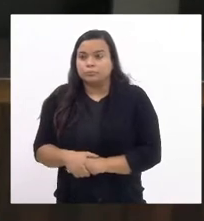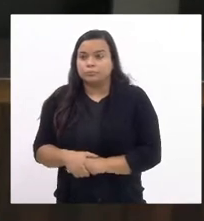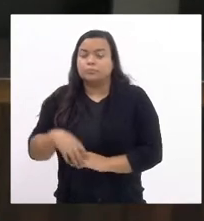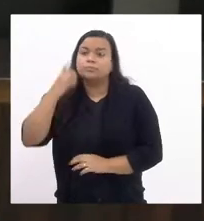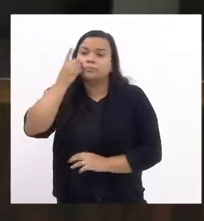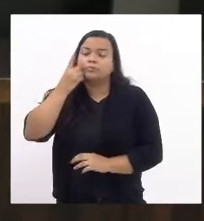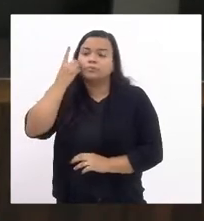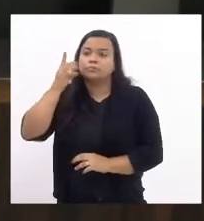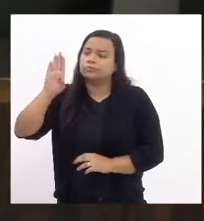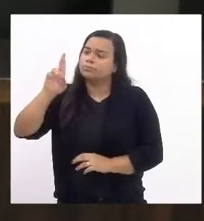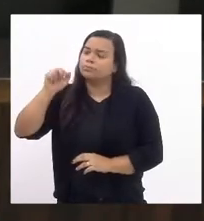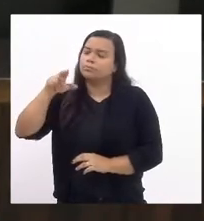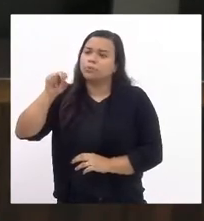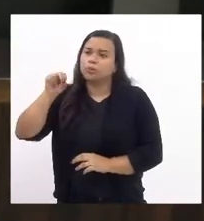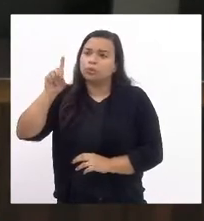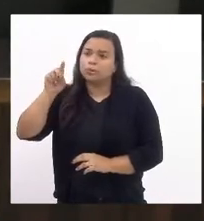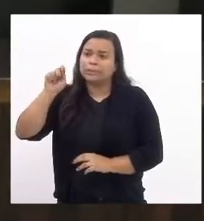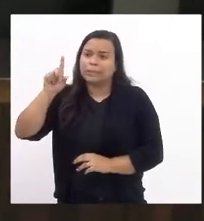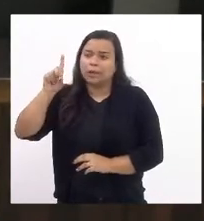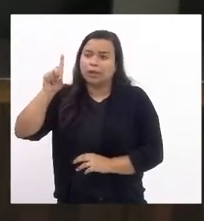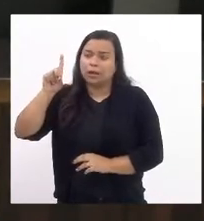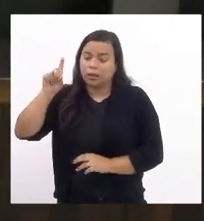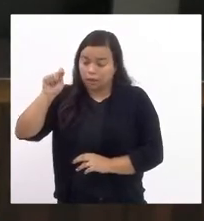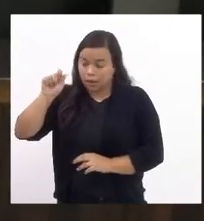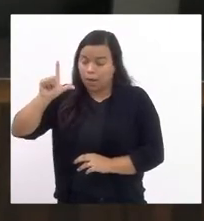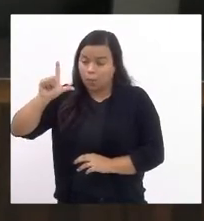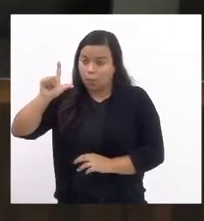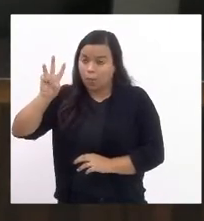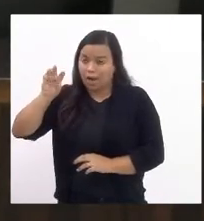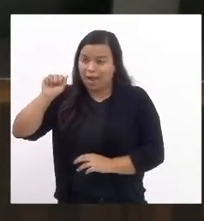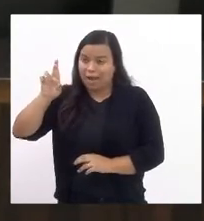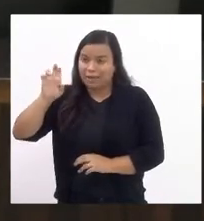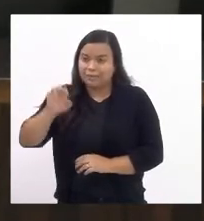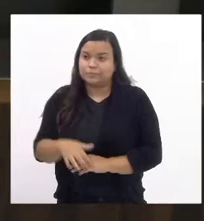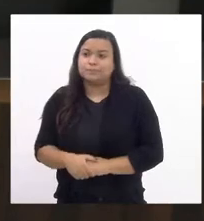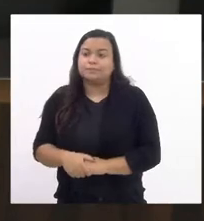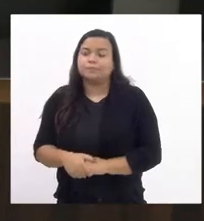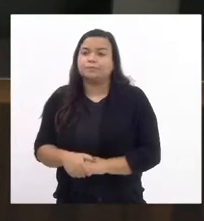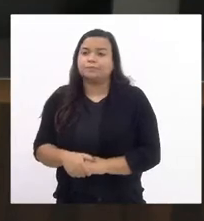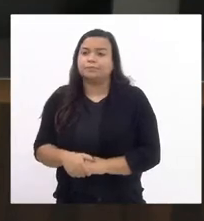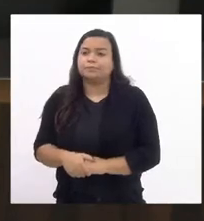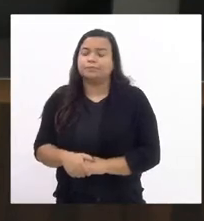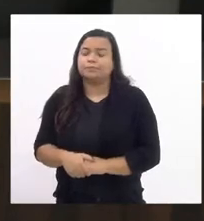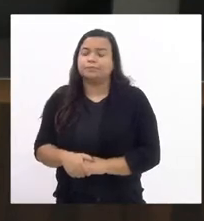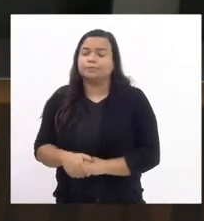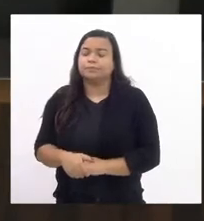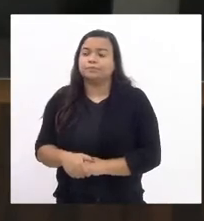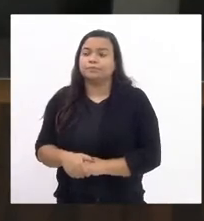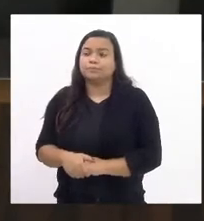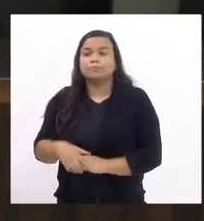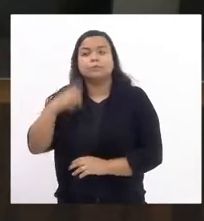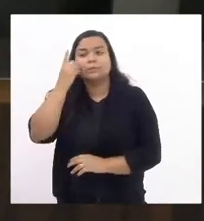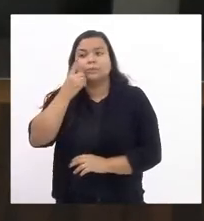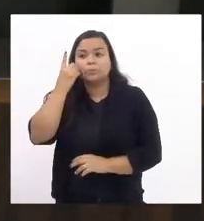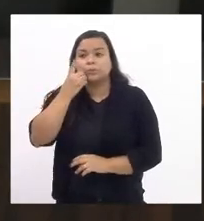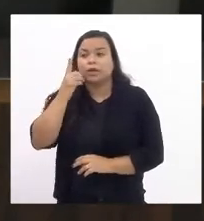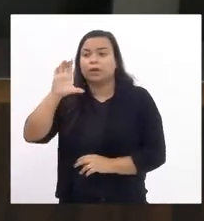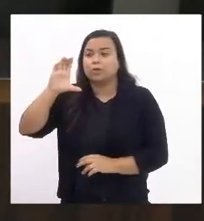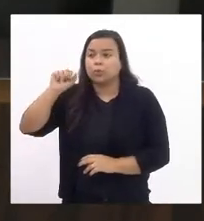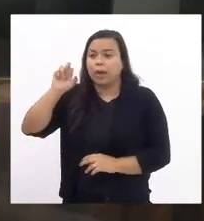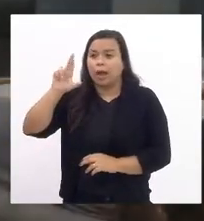Deputado Bruno Dauari. Deputado Bruno Dauari. Deputado Carlos